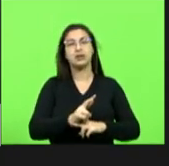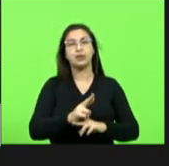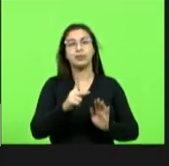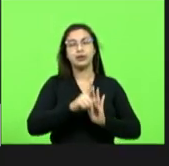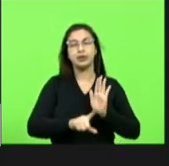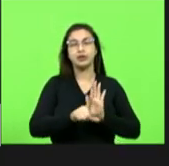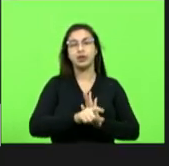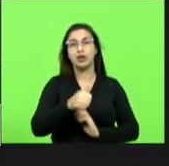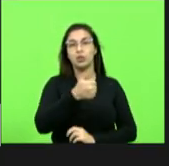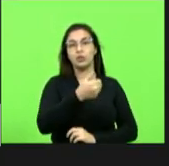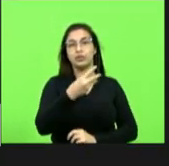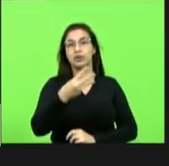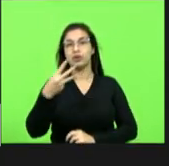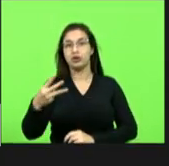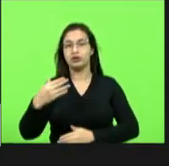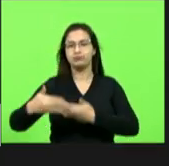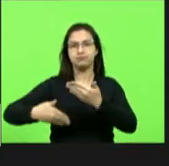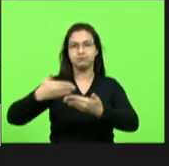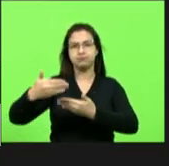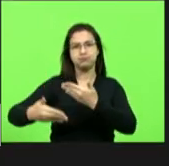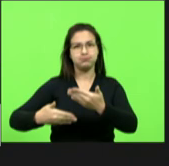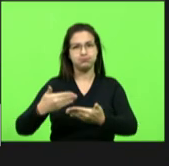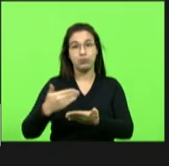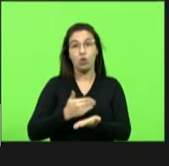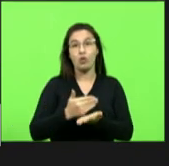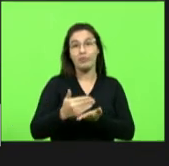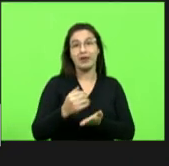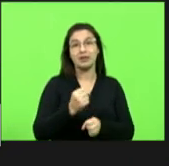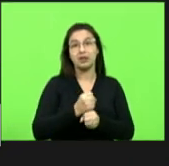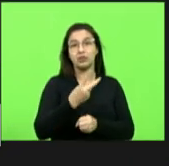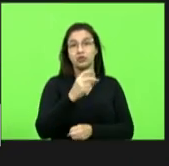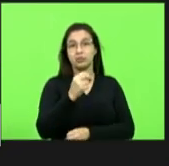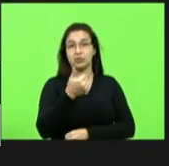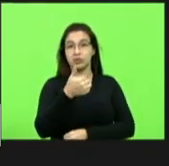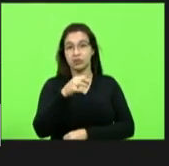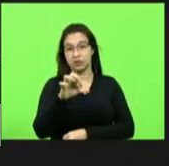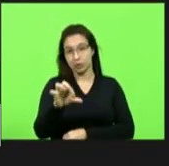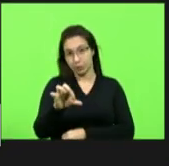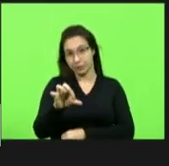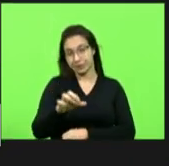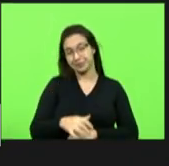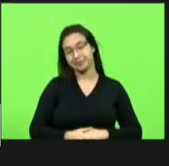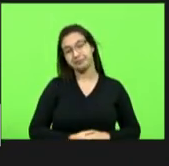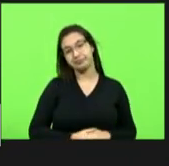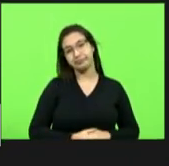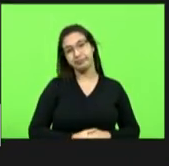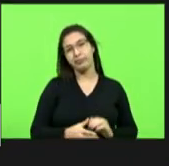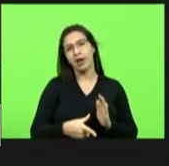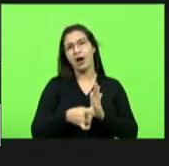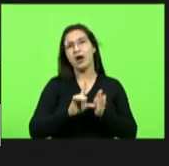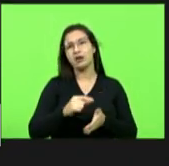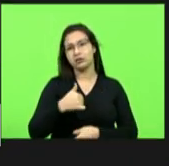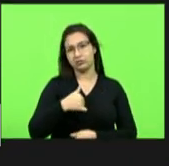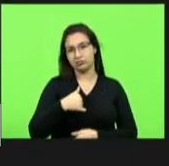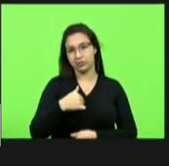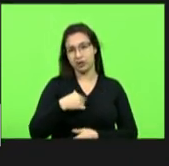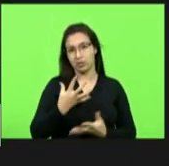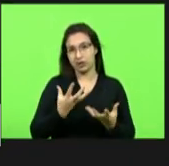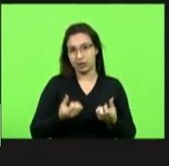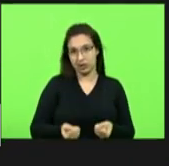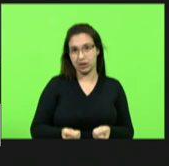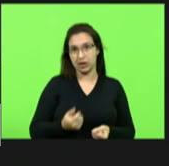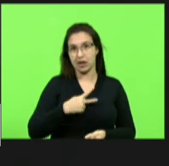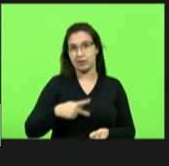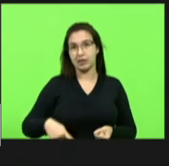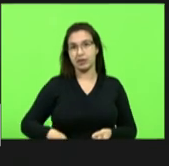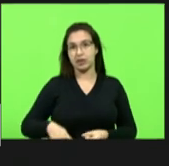né, que tramita nessa casa desde 2019. E antes, mesmo de eu assumir a presidência da Comissão de Defesa dos Direitos da Criança